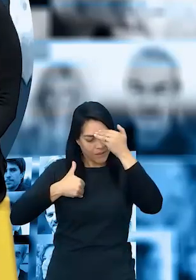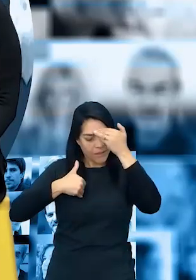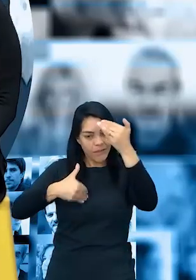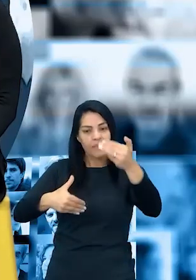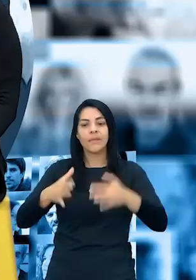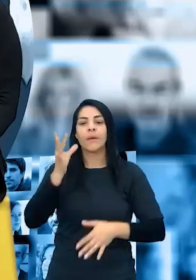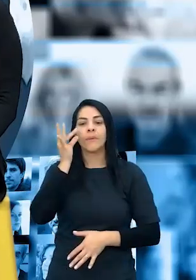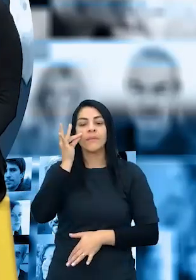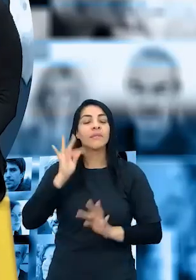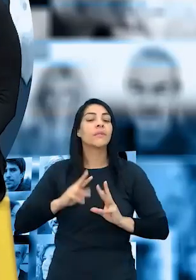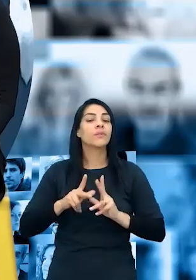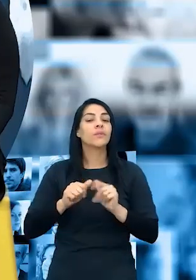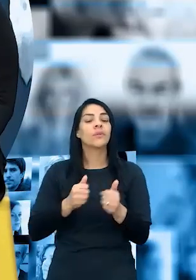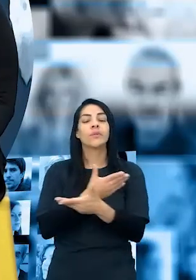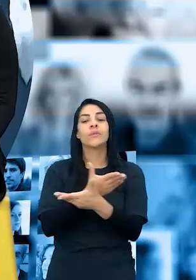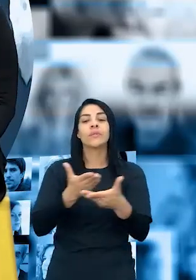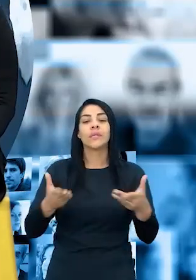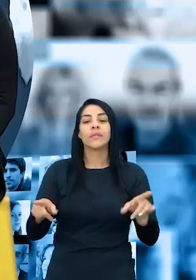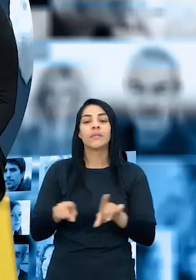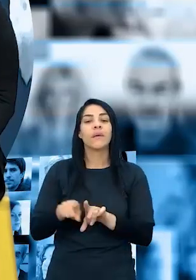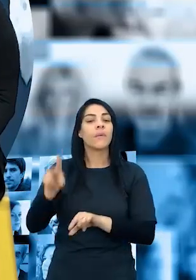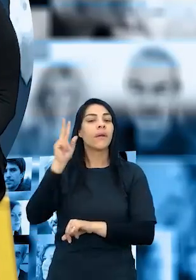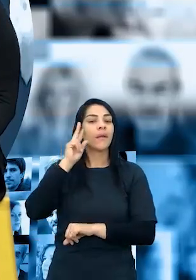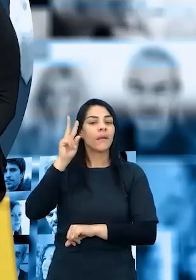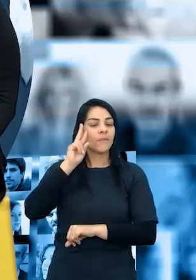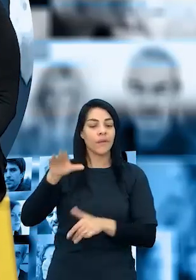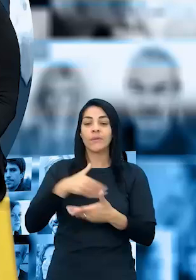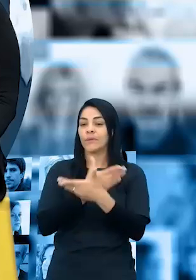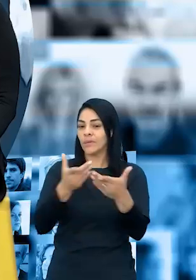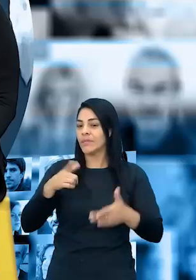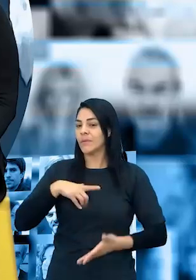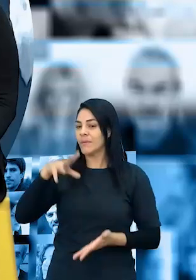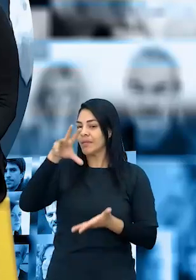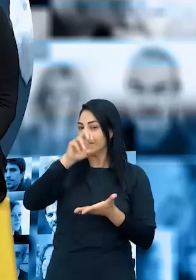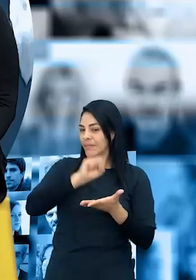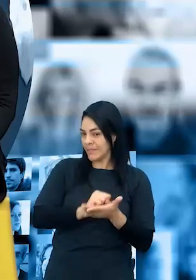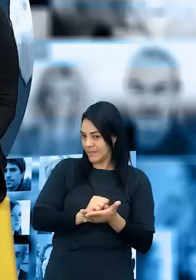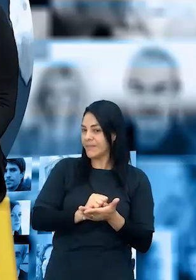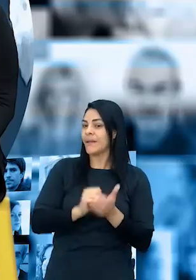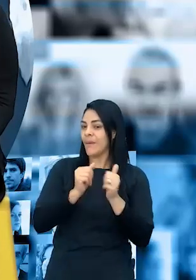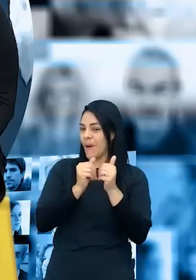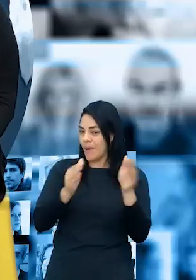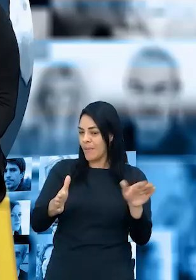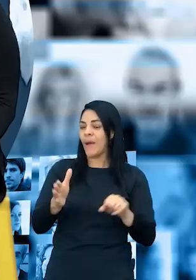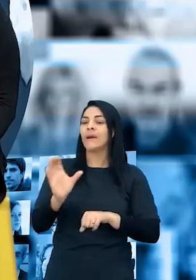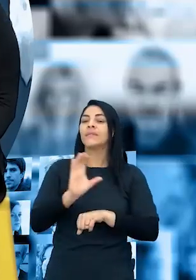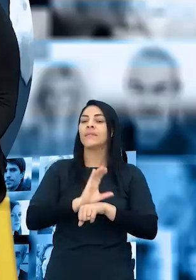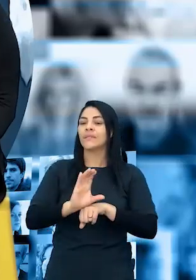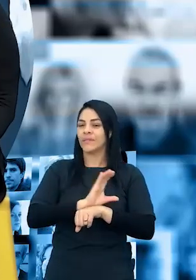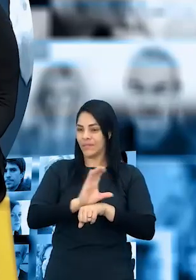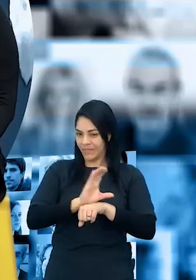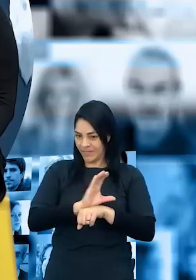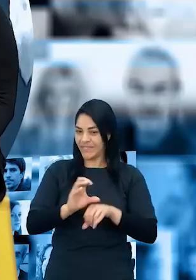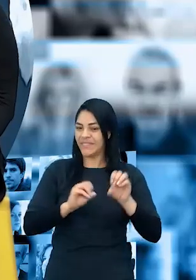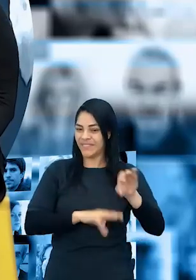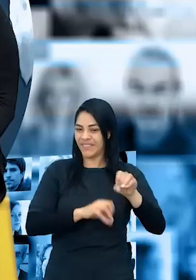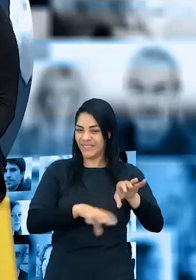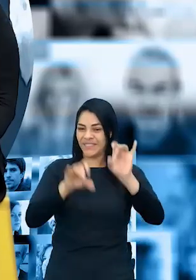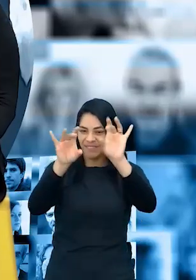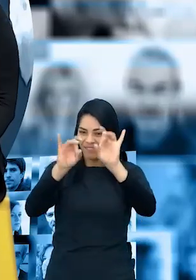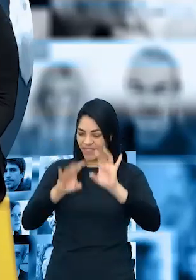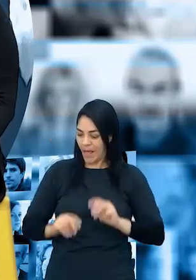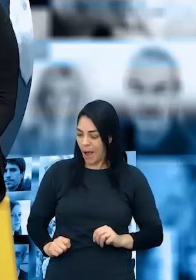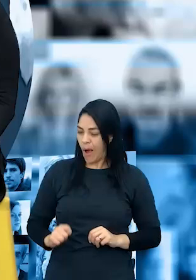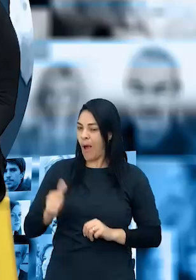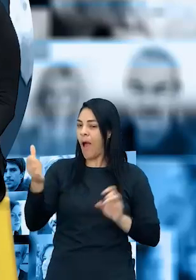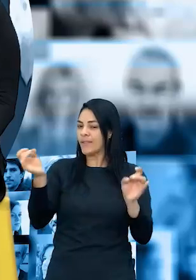presença de todo mundo, ressaltando que nós estamos com as inscrições abertas do curso aí de Educação Especial. Vão lá, tá acabando, gente.